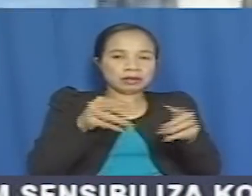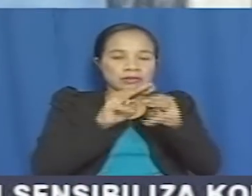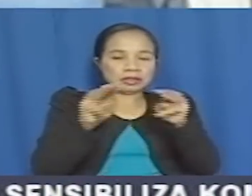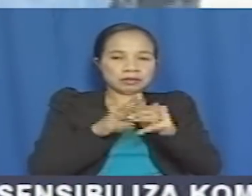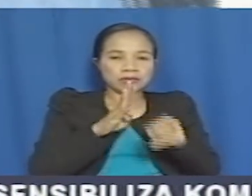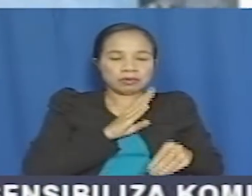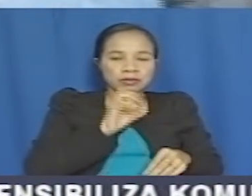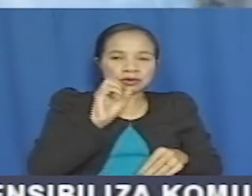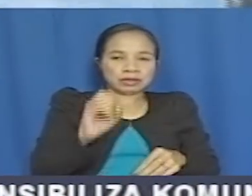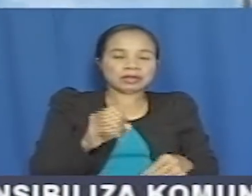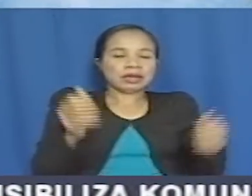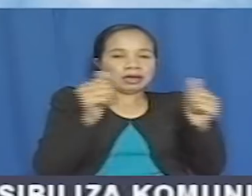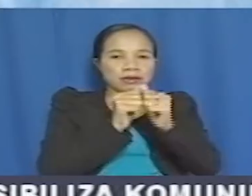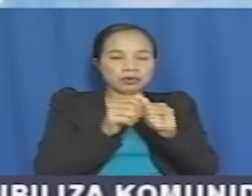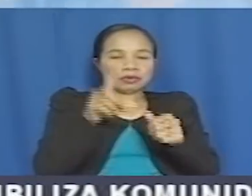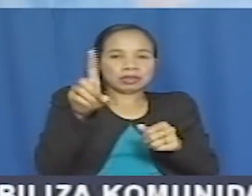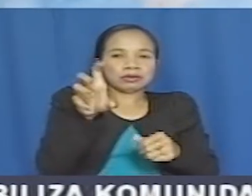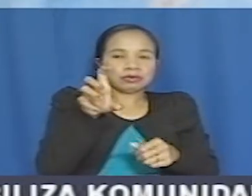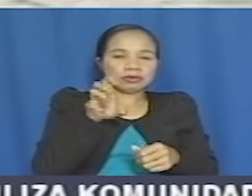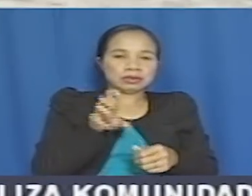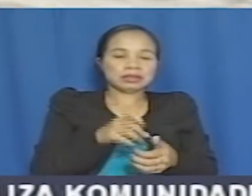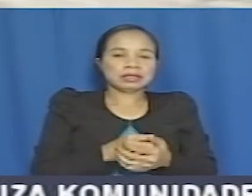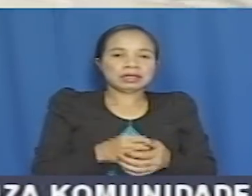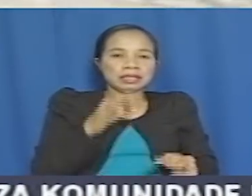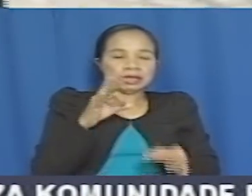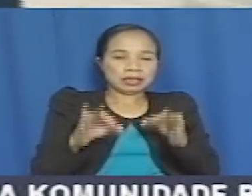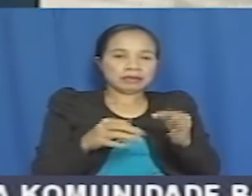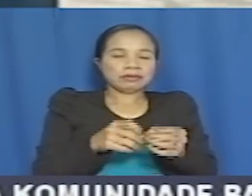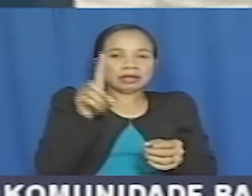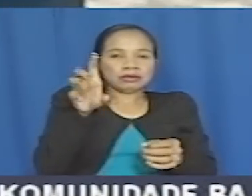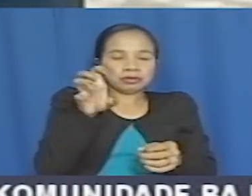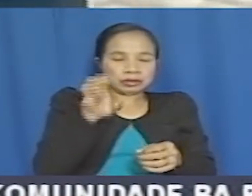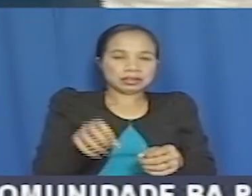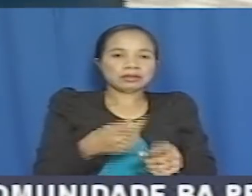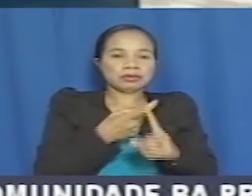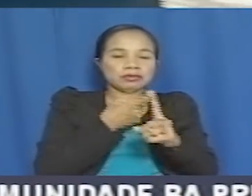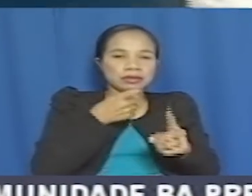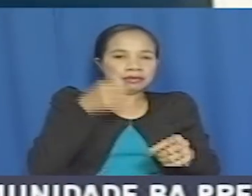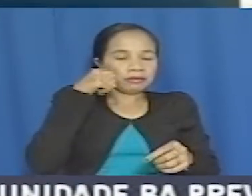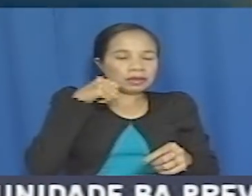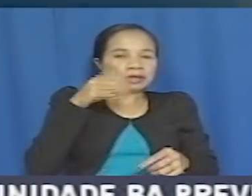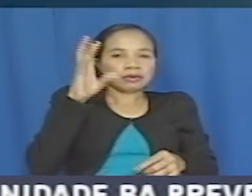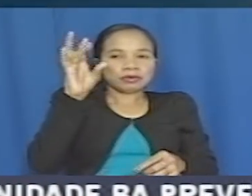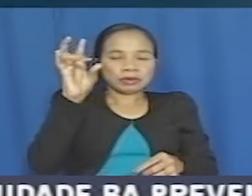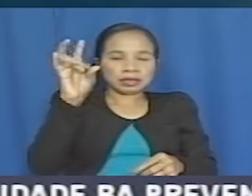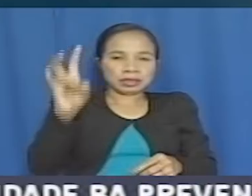municipal Babonaro, amutucato sida, enquanto russiato sida ne, composto russi feto na